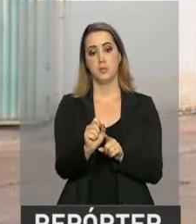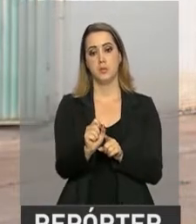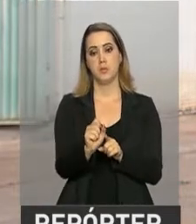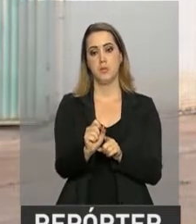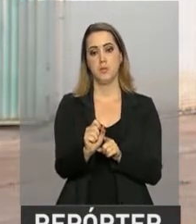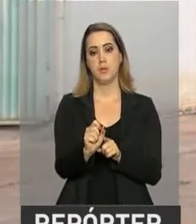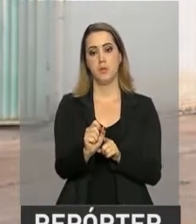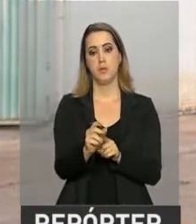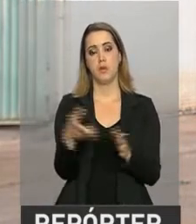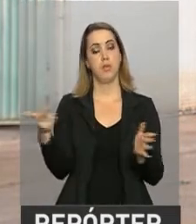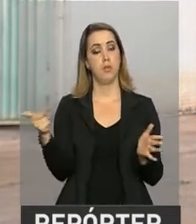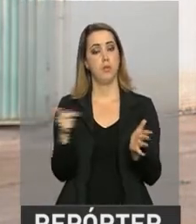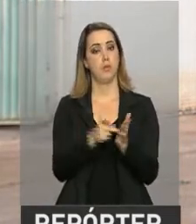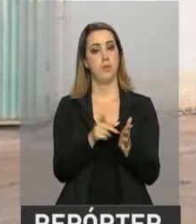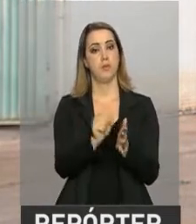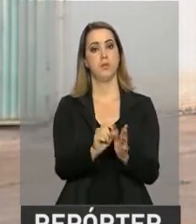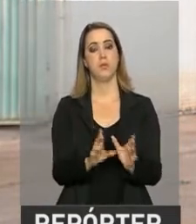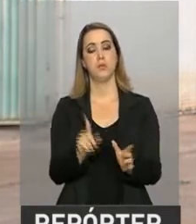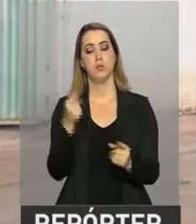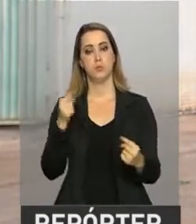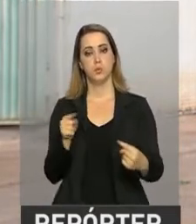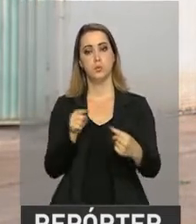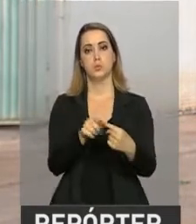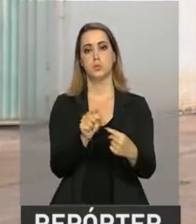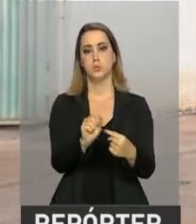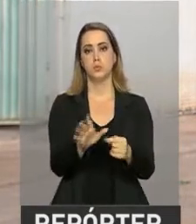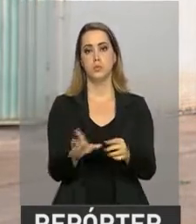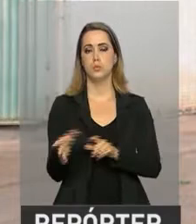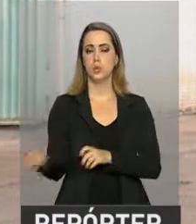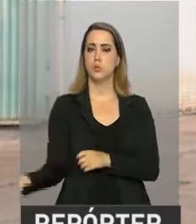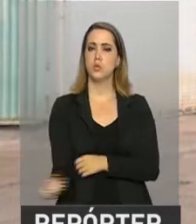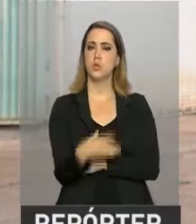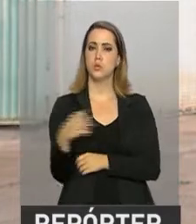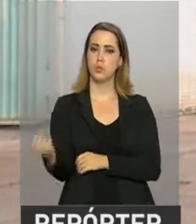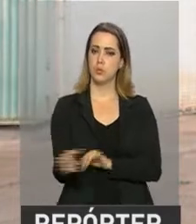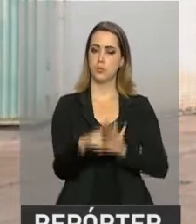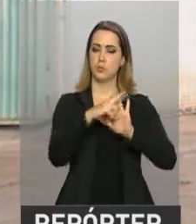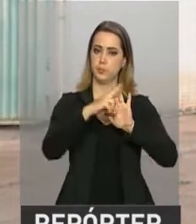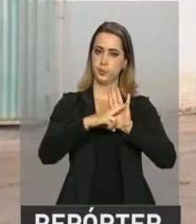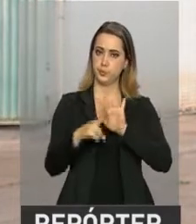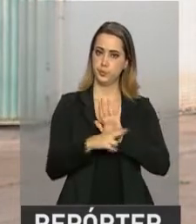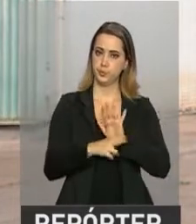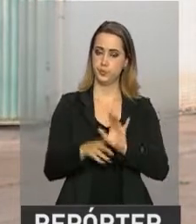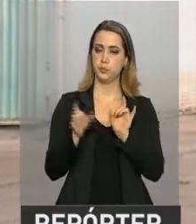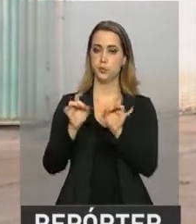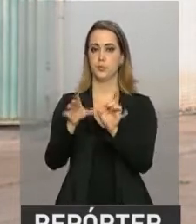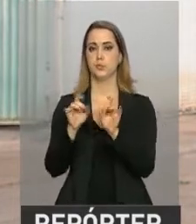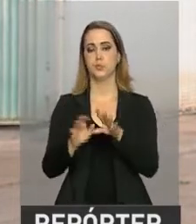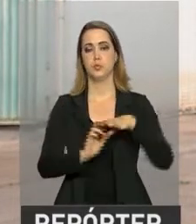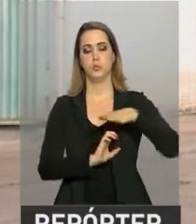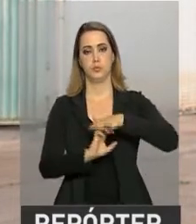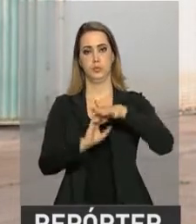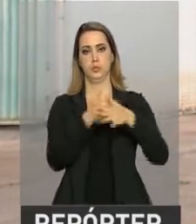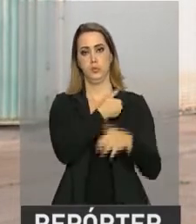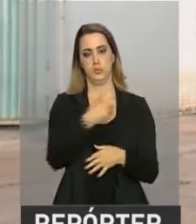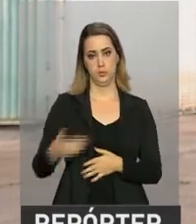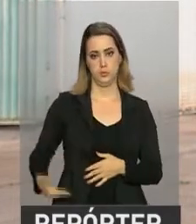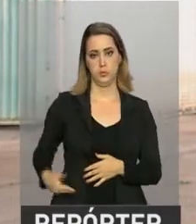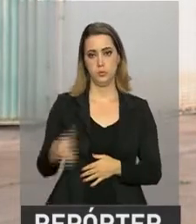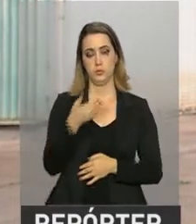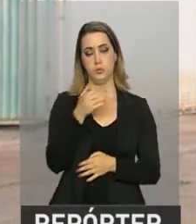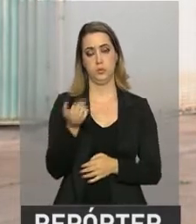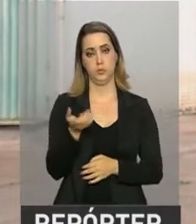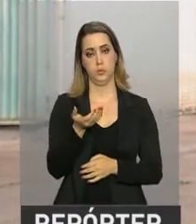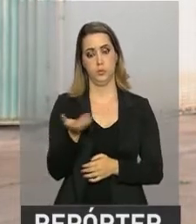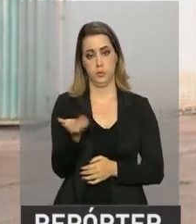serviço na verdade o maior objetivo é modernizar as concessões segundo o governo a expectativa é